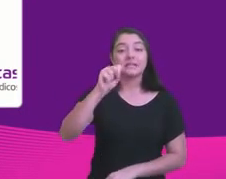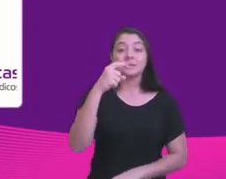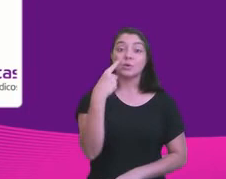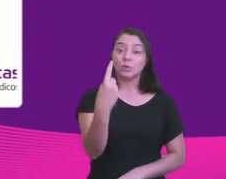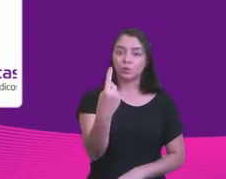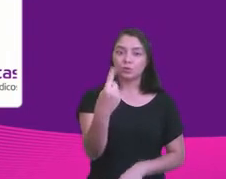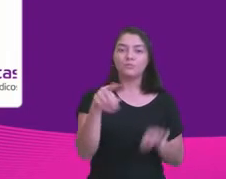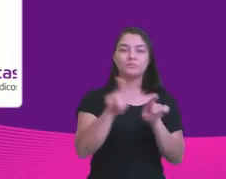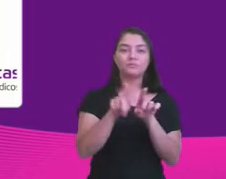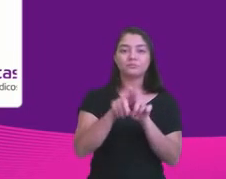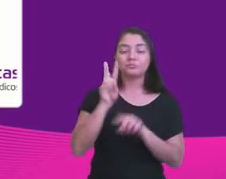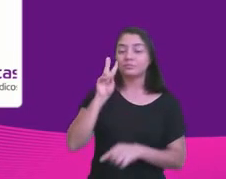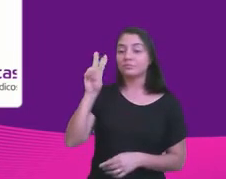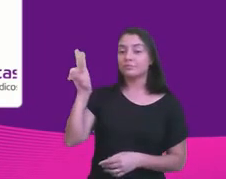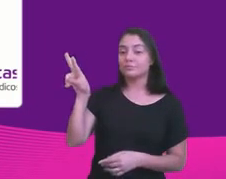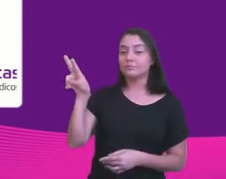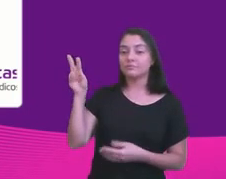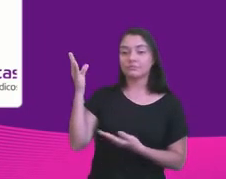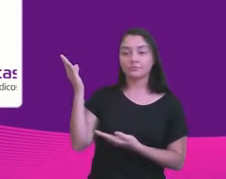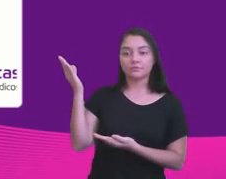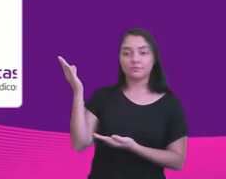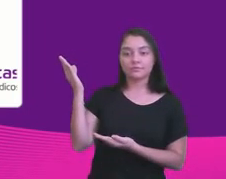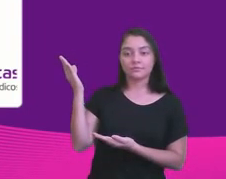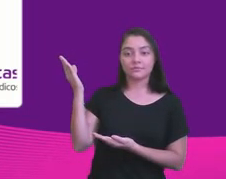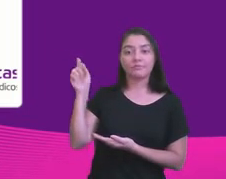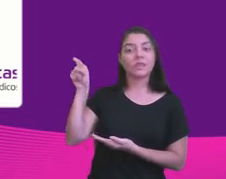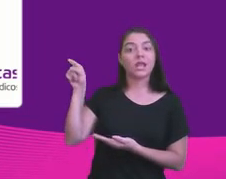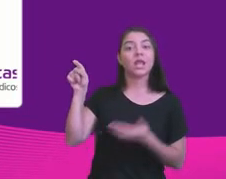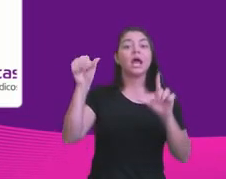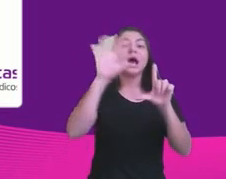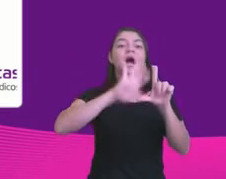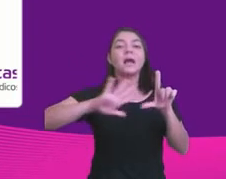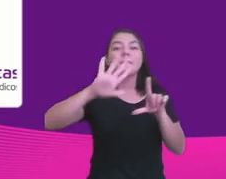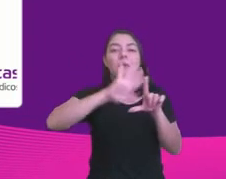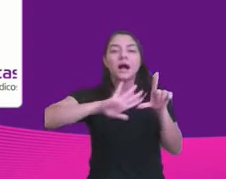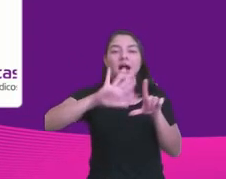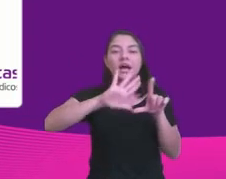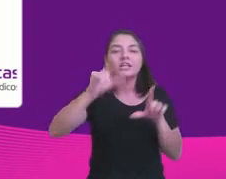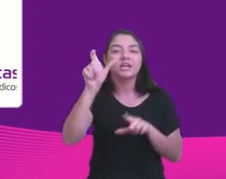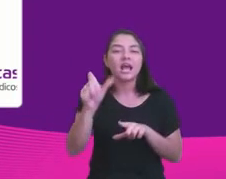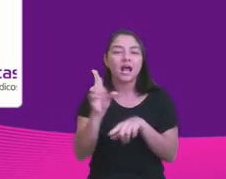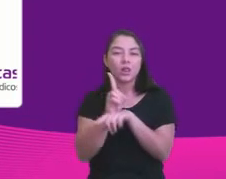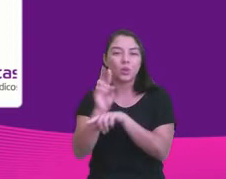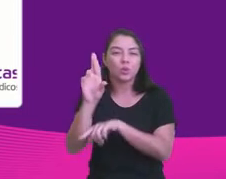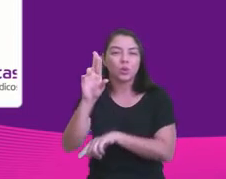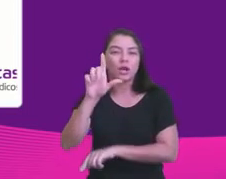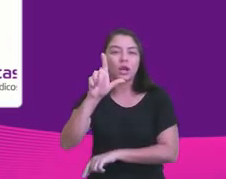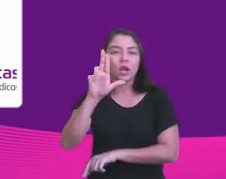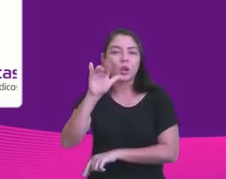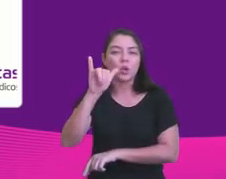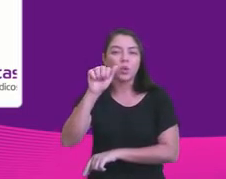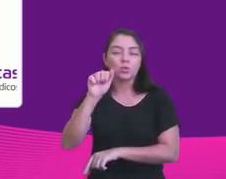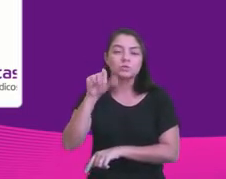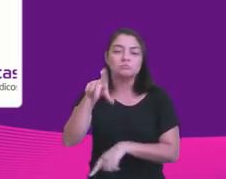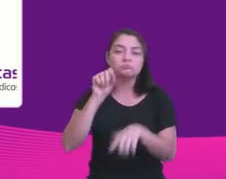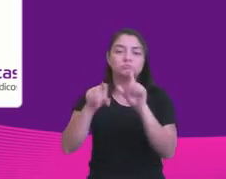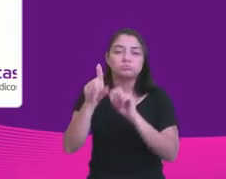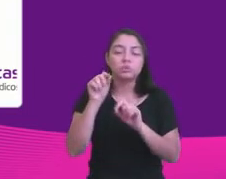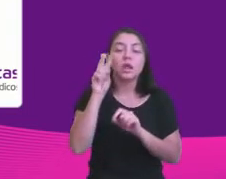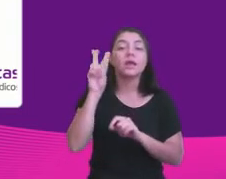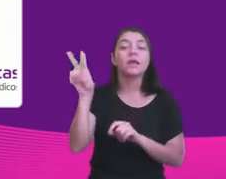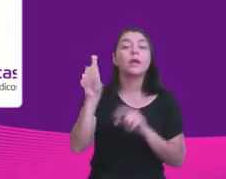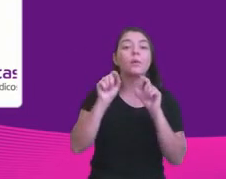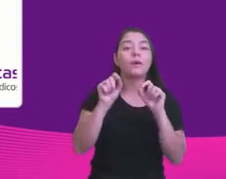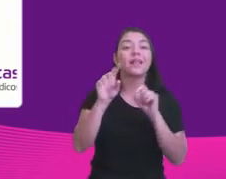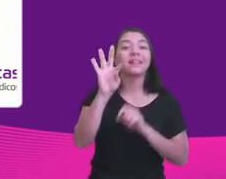imagens separadas pela doutora Lúcia, da radiologia, tá? Uma doença T4A,